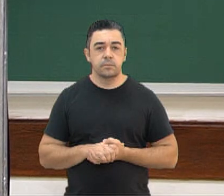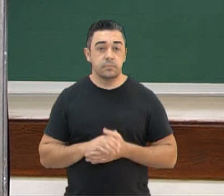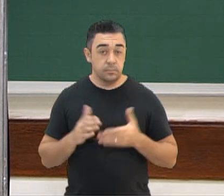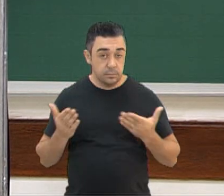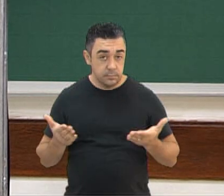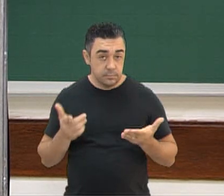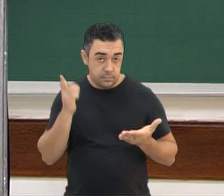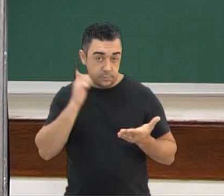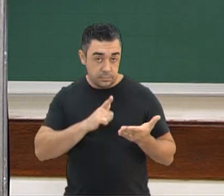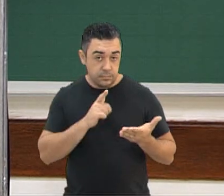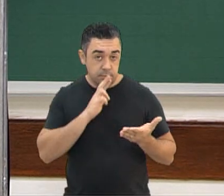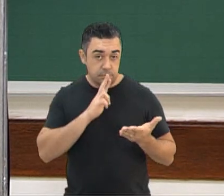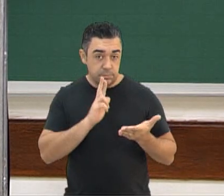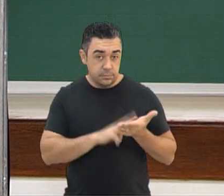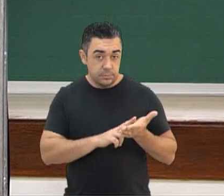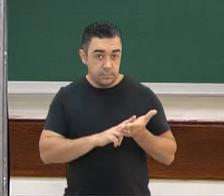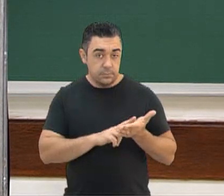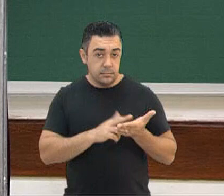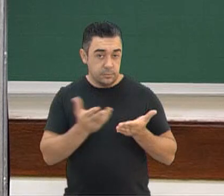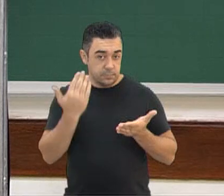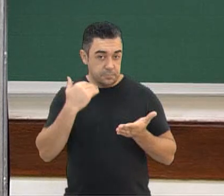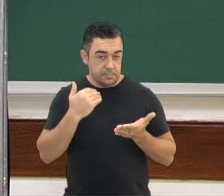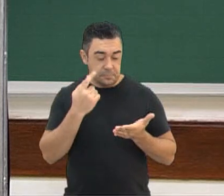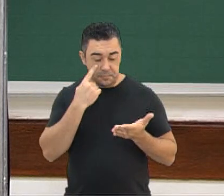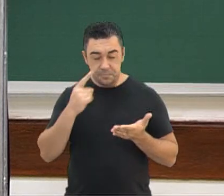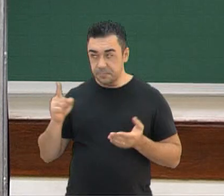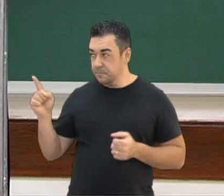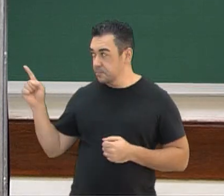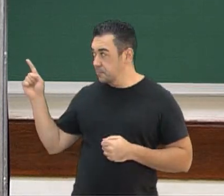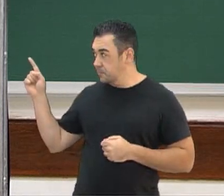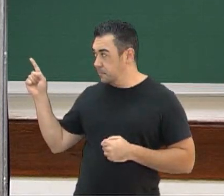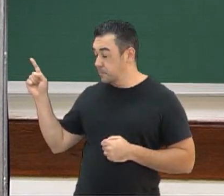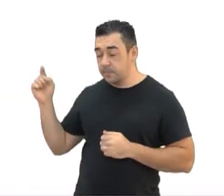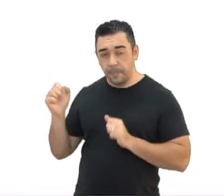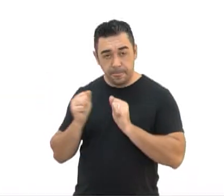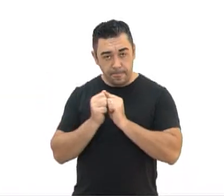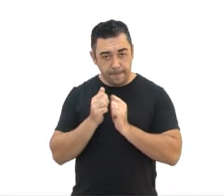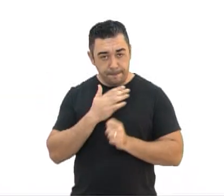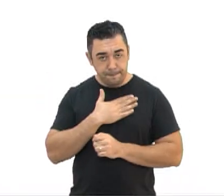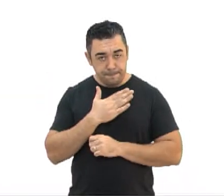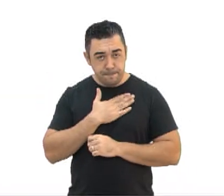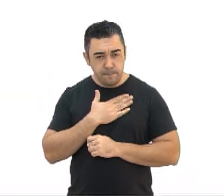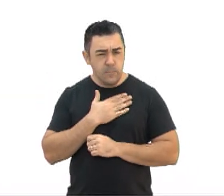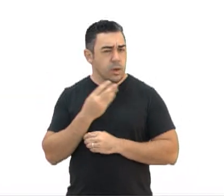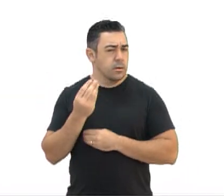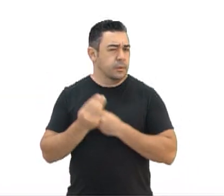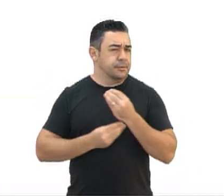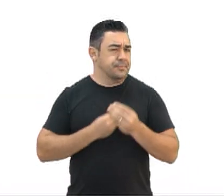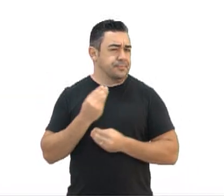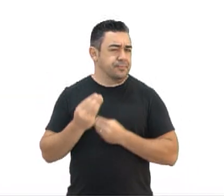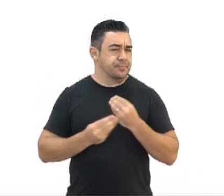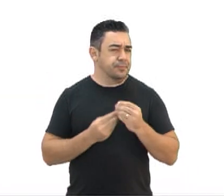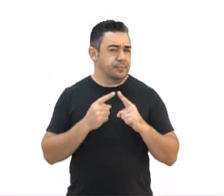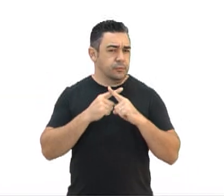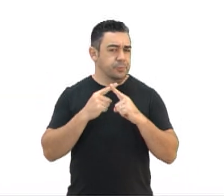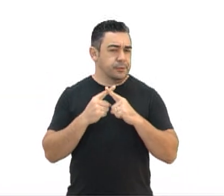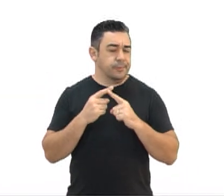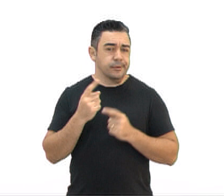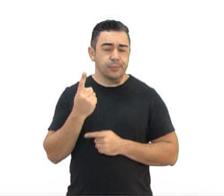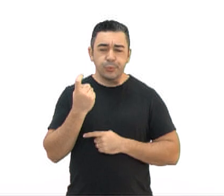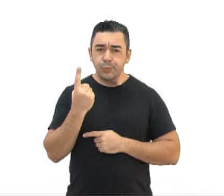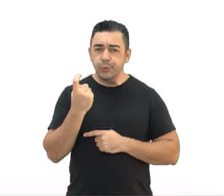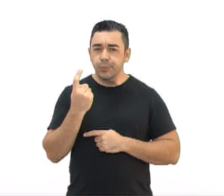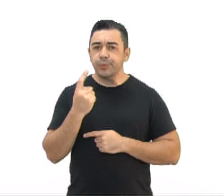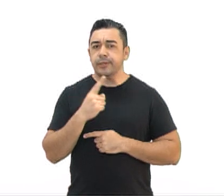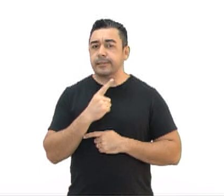aí, pessoal, conseguiram fazer? Vamos lá, então. Resolução aqui comigo. Eu tenho aqui, como que eu faço essa multiplicação? Acho que o único